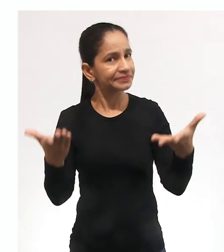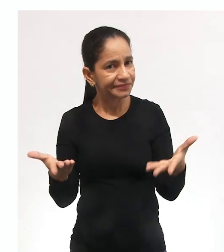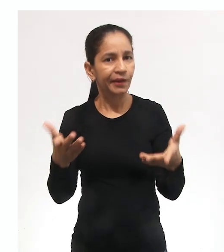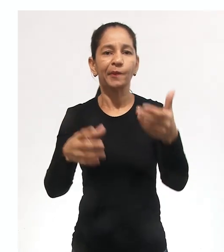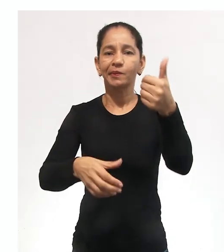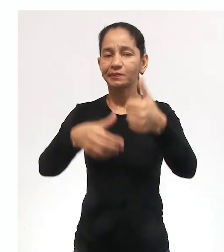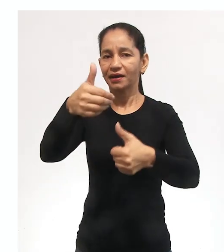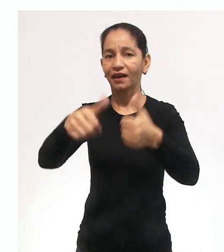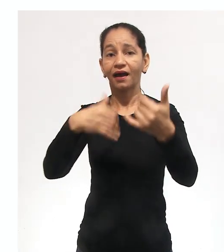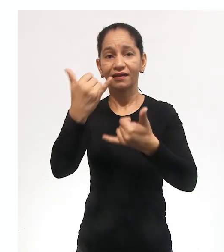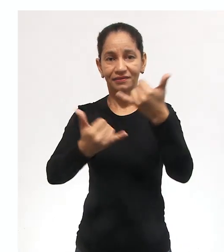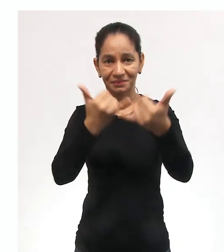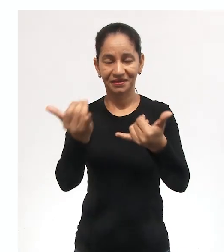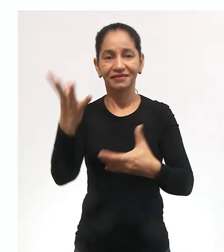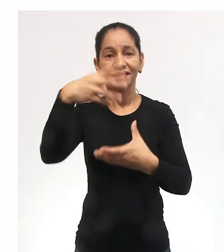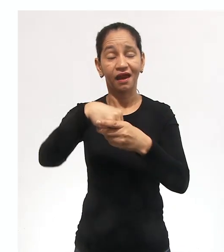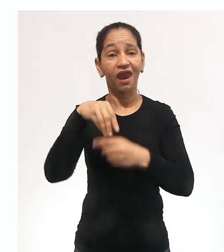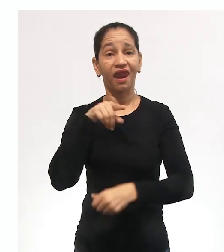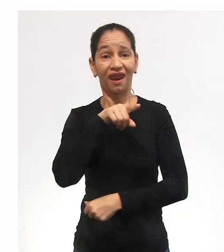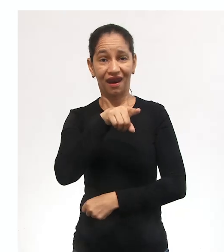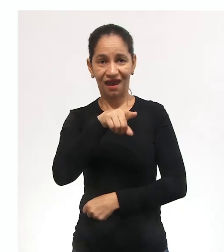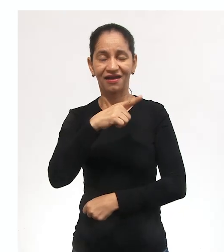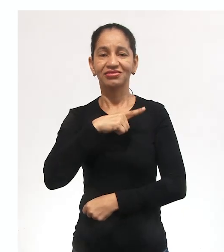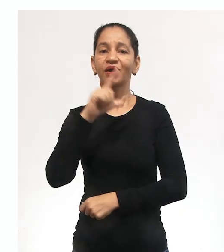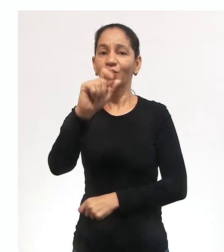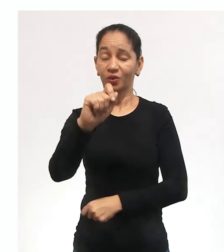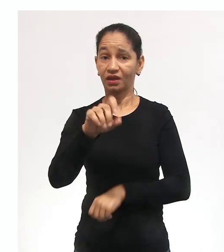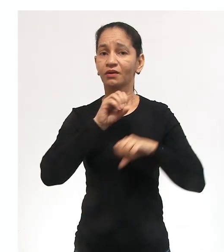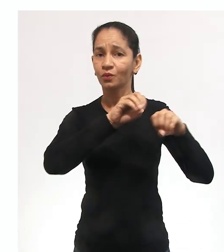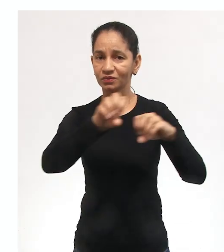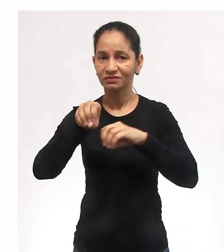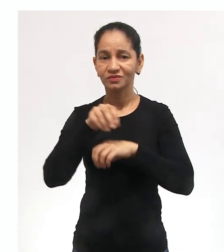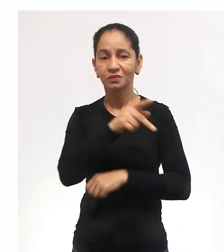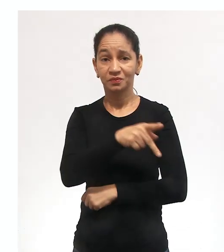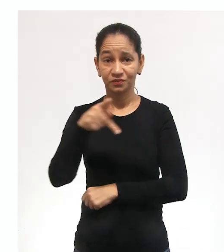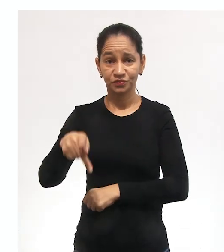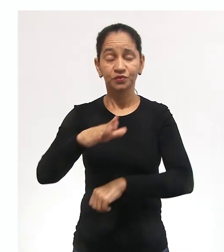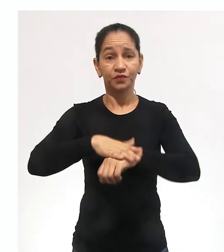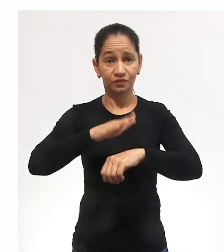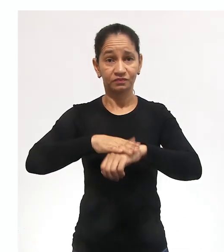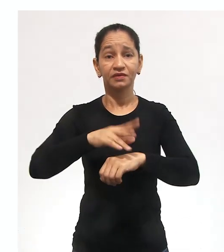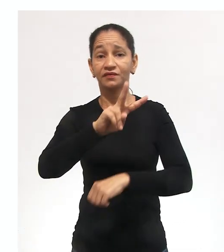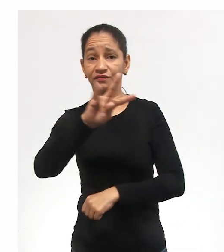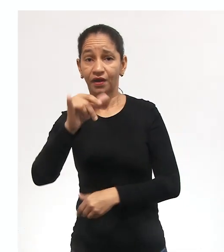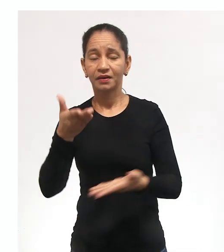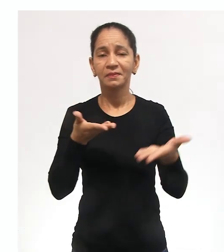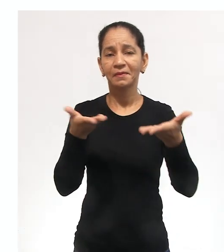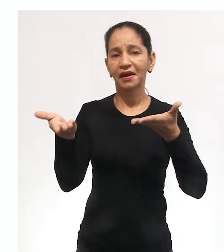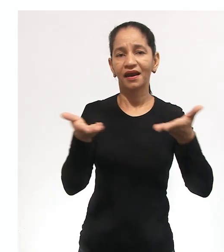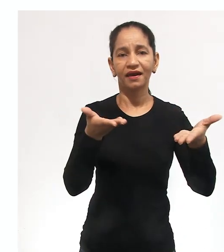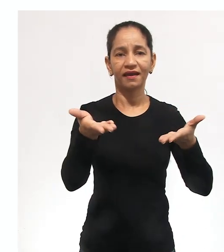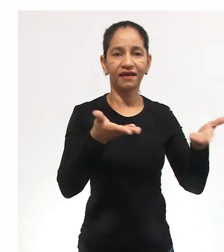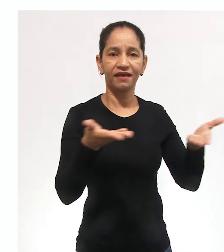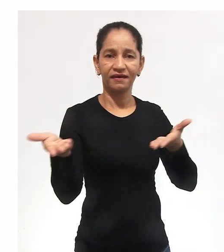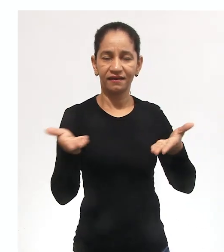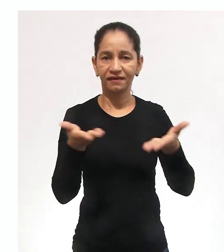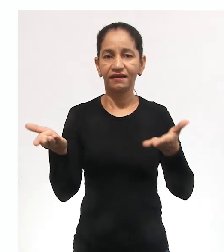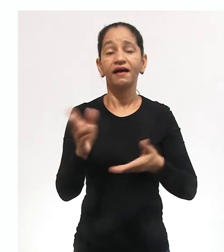atividades recreativas, é importante que o educador, que vai estar sendo o mediador dessas